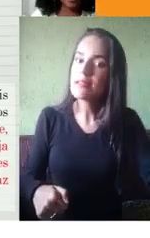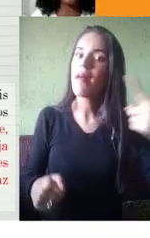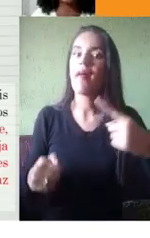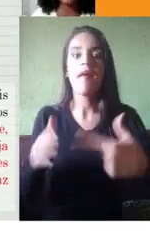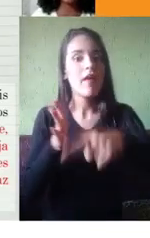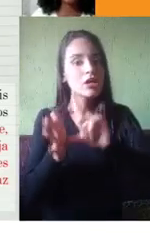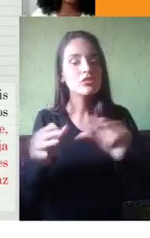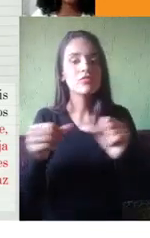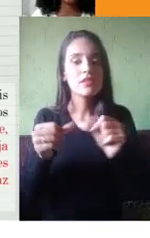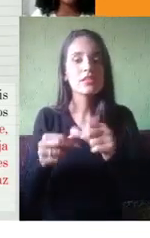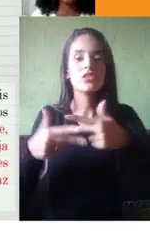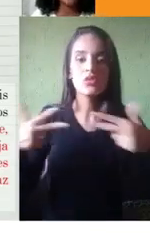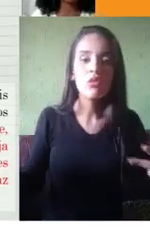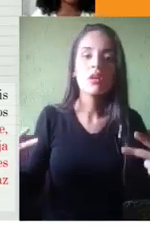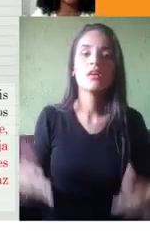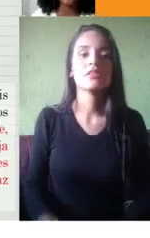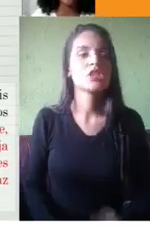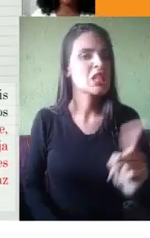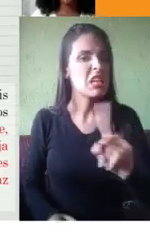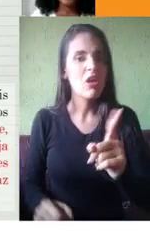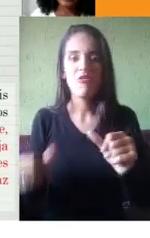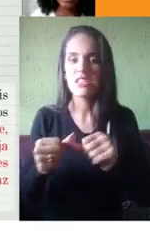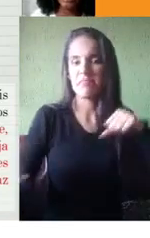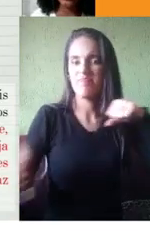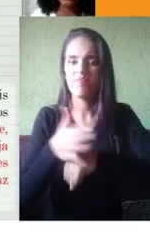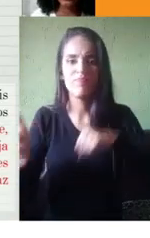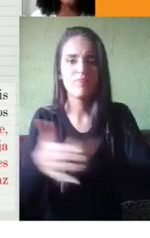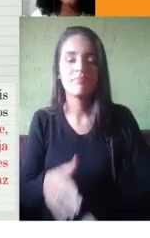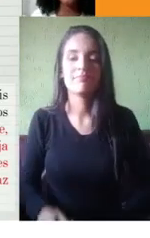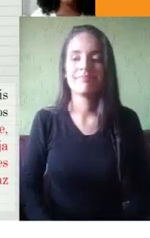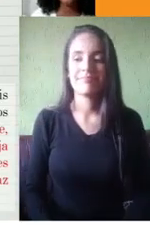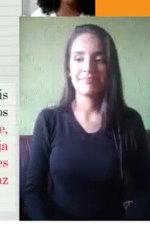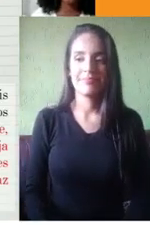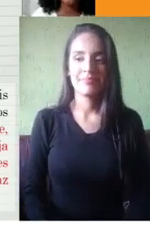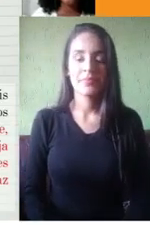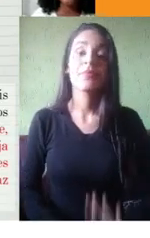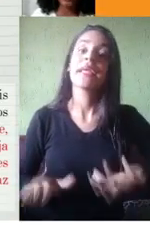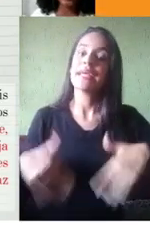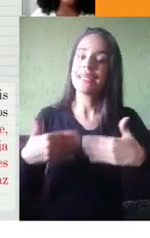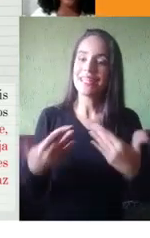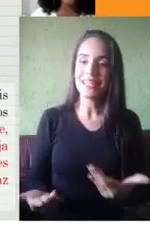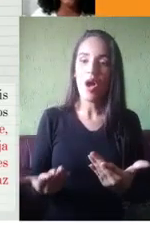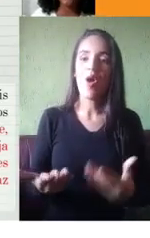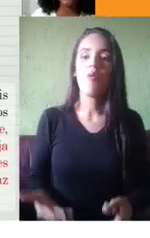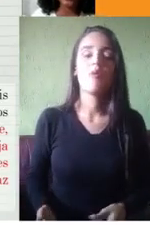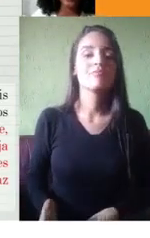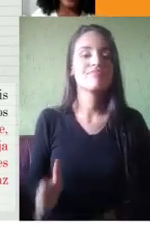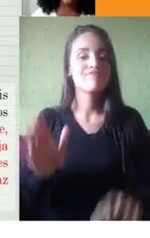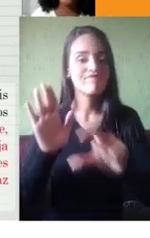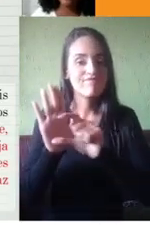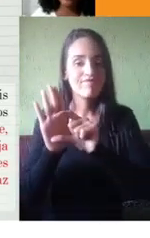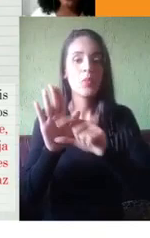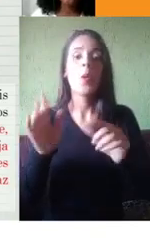o que faz sequer imagina cometer um ato de agressão. Aqui nessa solução, a gente tem a solução das duas naturezas, dos dois níveis,